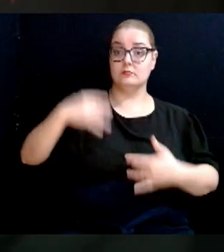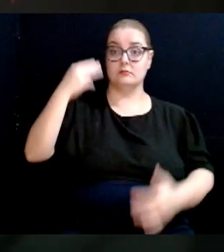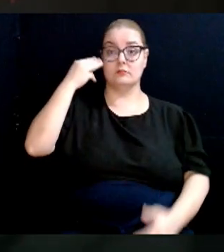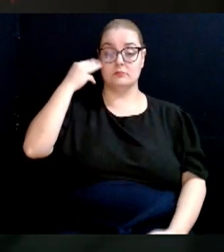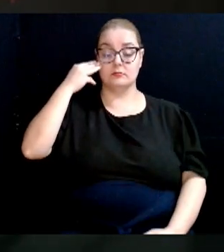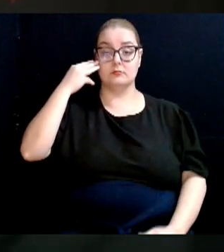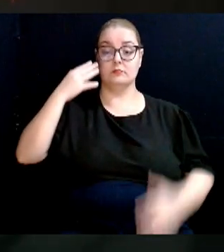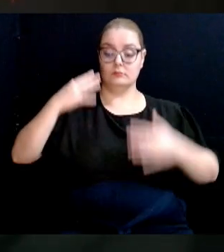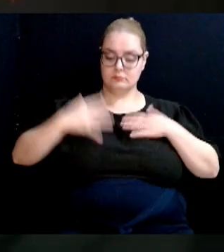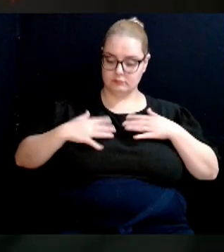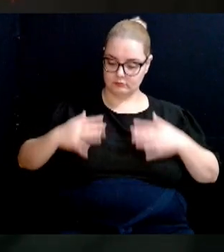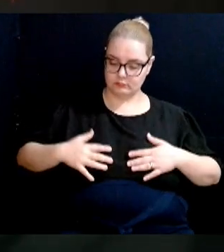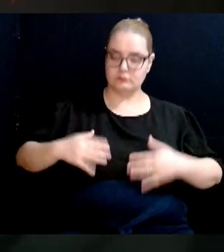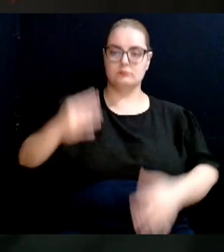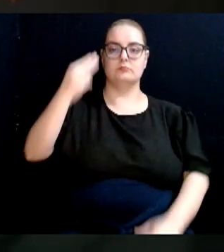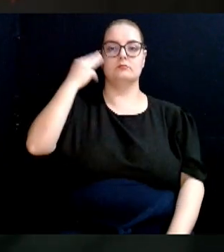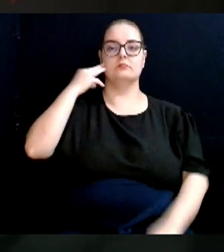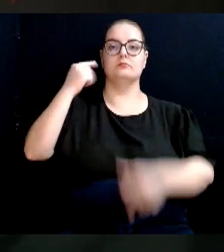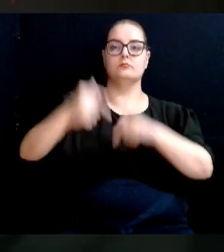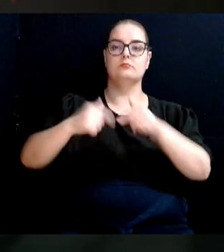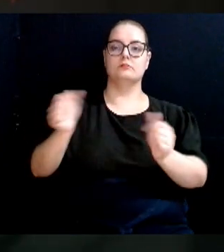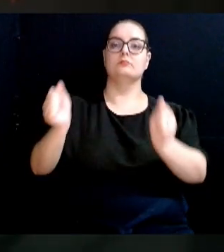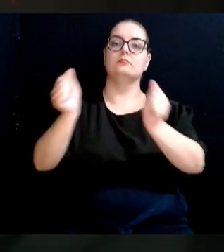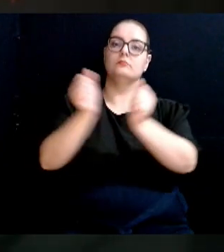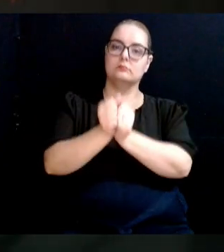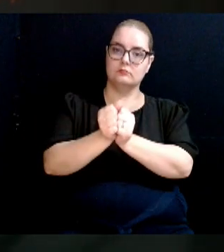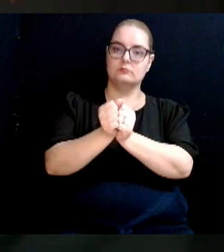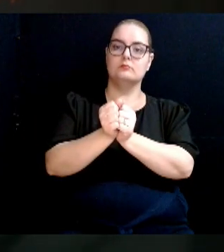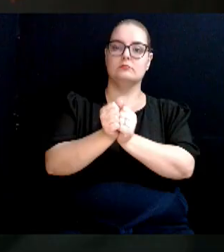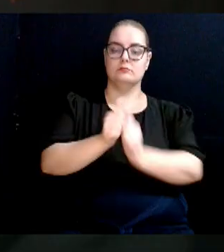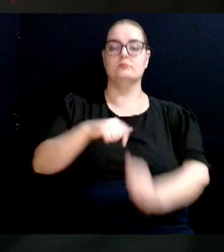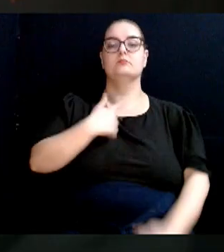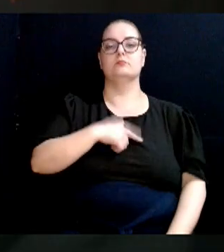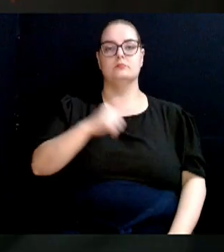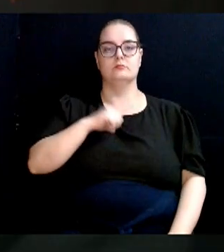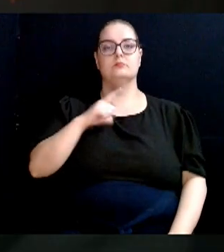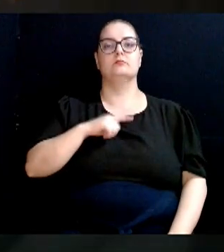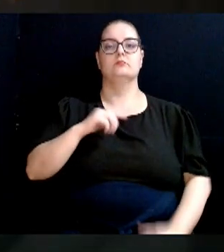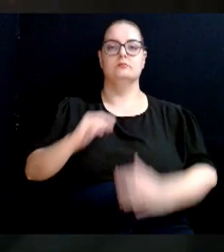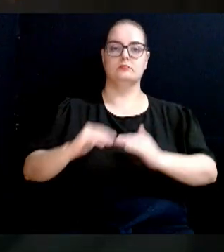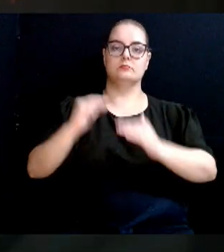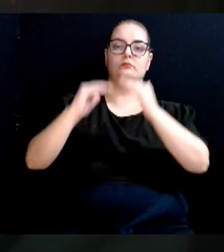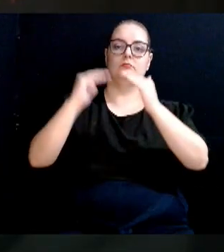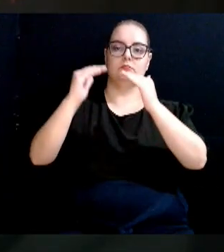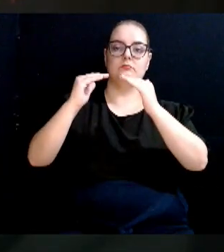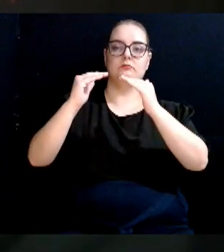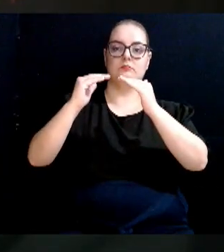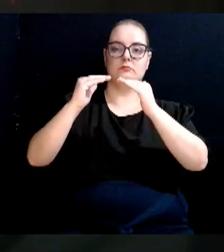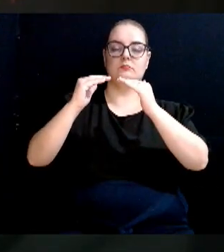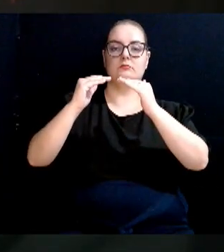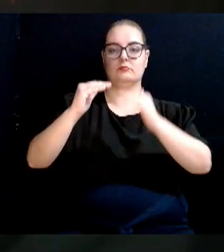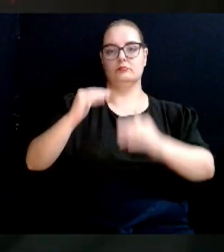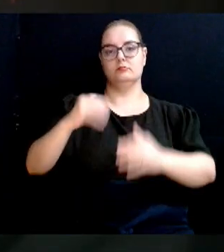trabalhar juntos para que a gente tenha um desempenho aí e um envelhecimento